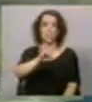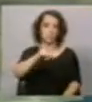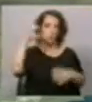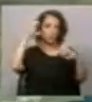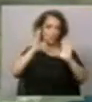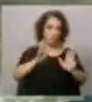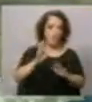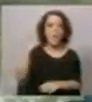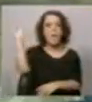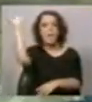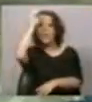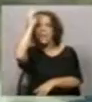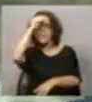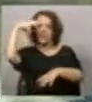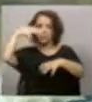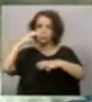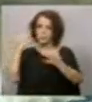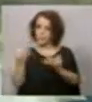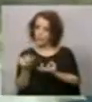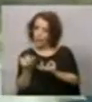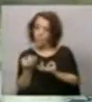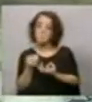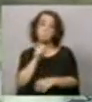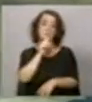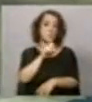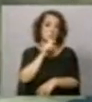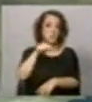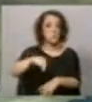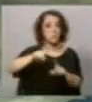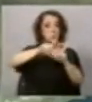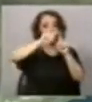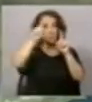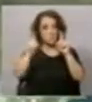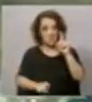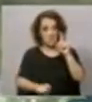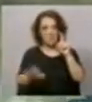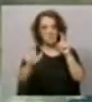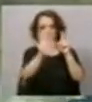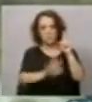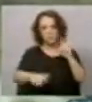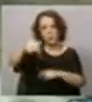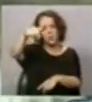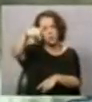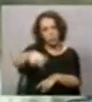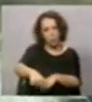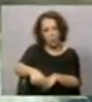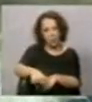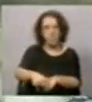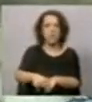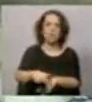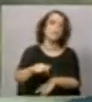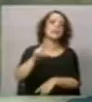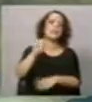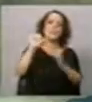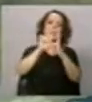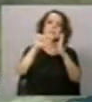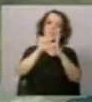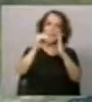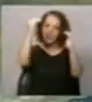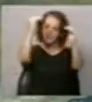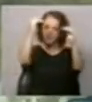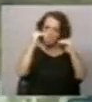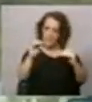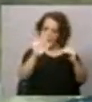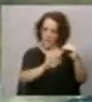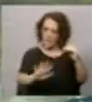no Alentejo e vamos continuar a ter essa possibilidade ao longo de todo o dia 2 para a zona sul e também na parte sul da zona centro. Destacar também